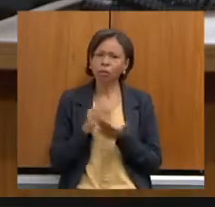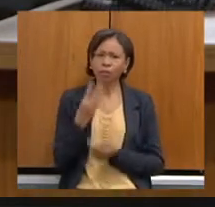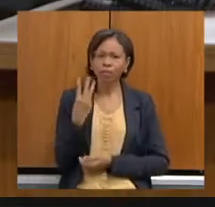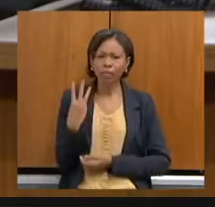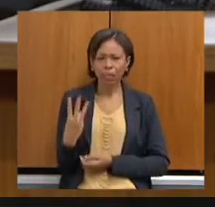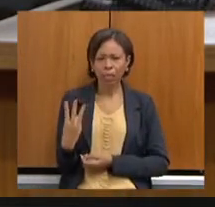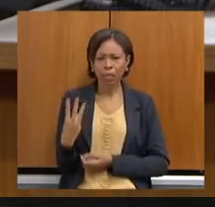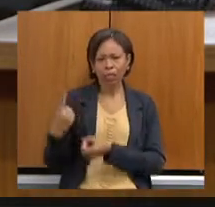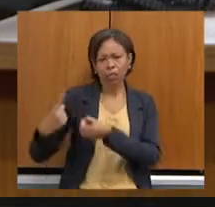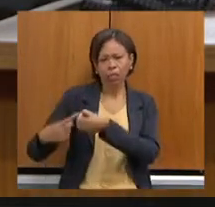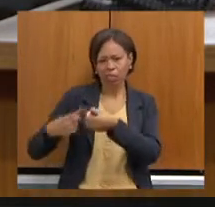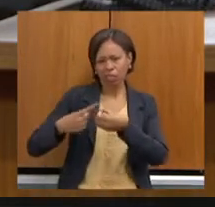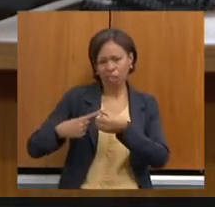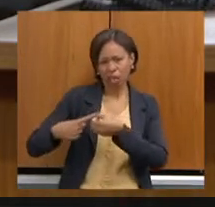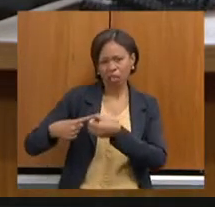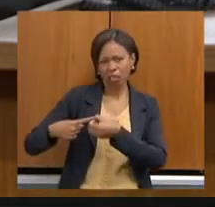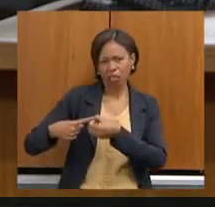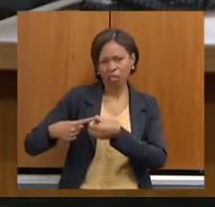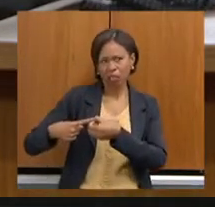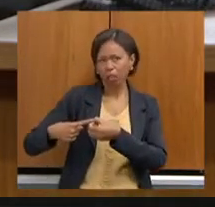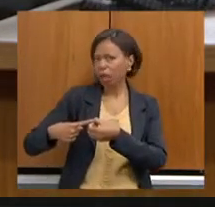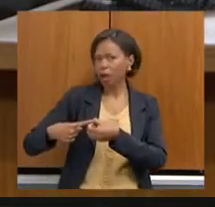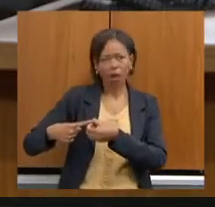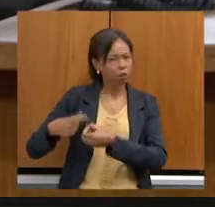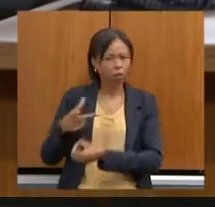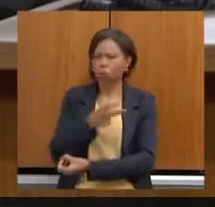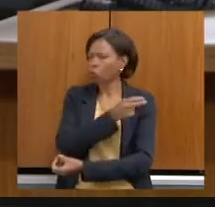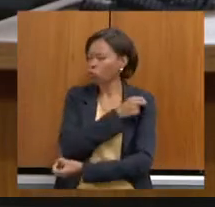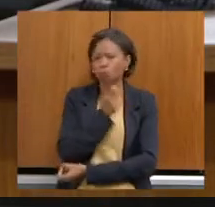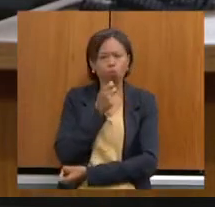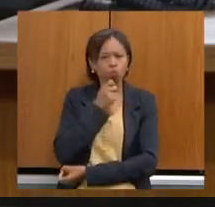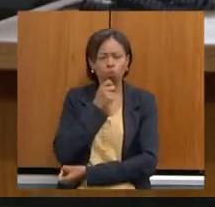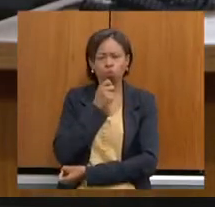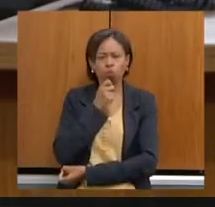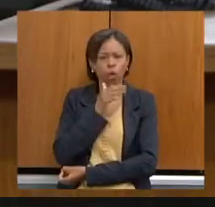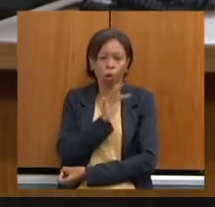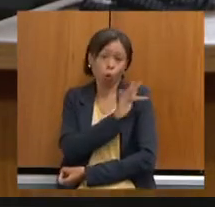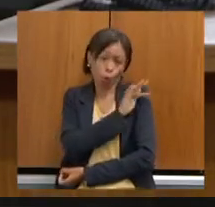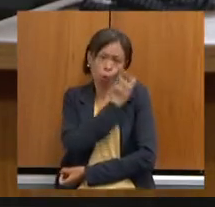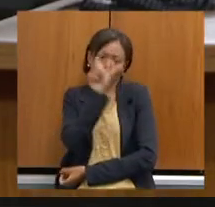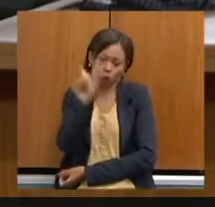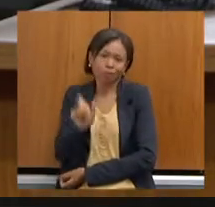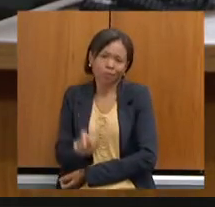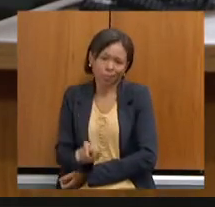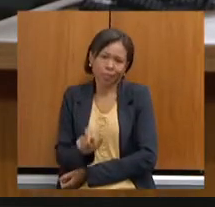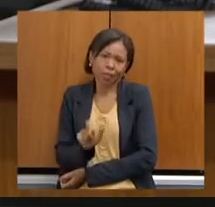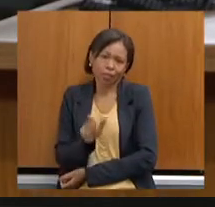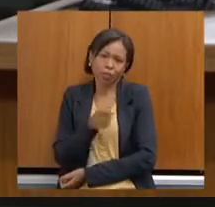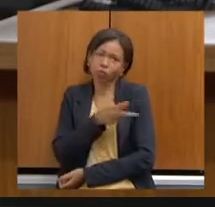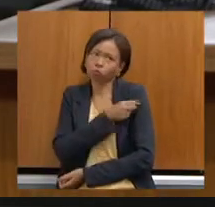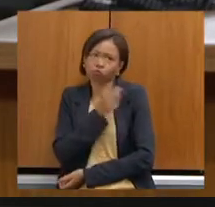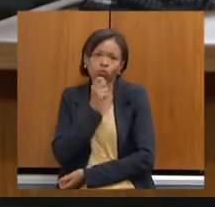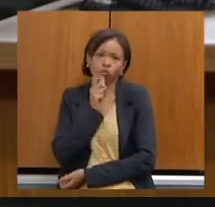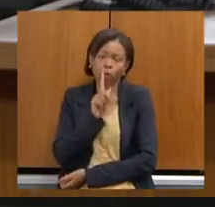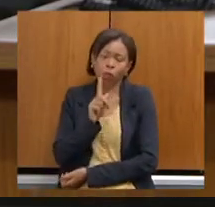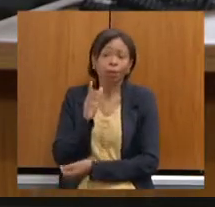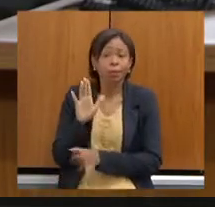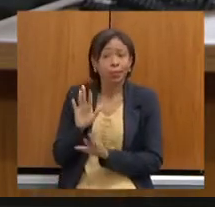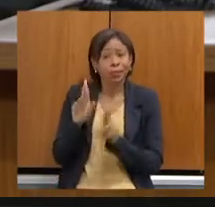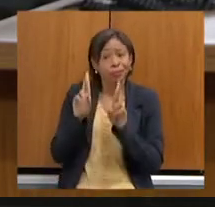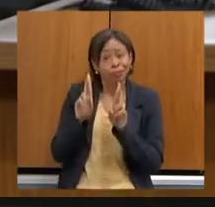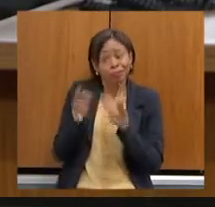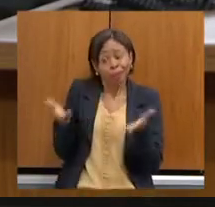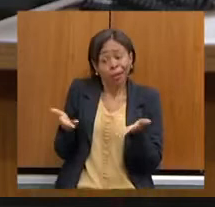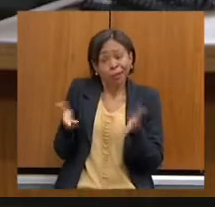cidades que ainda não tinham vacinado esses fiscais Espero que agora esse a ter acontecido mas que